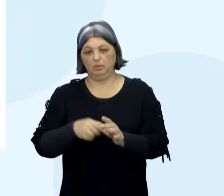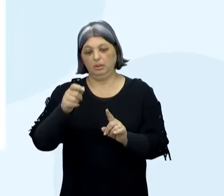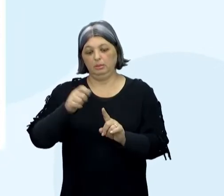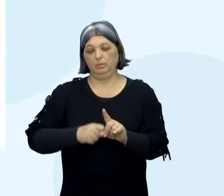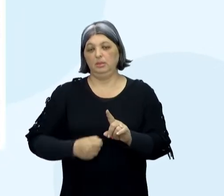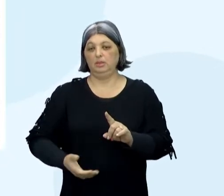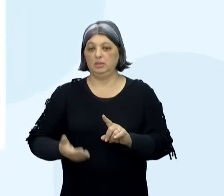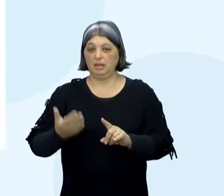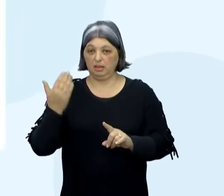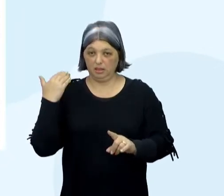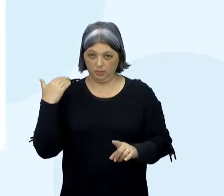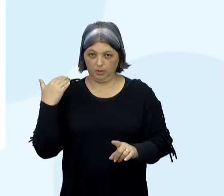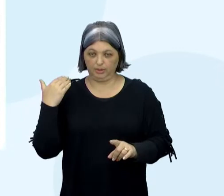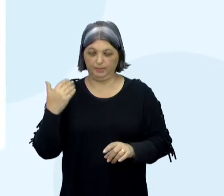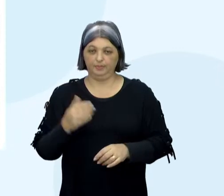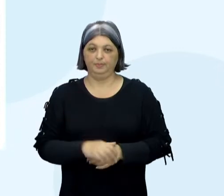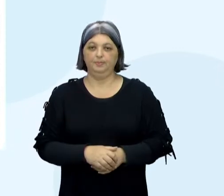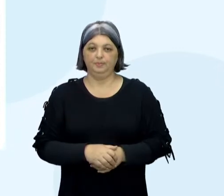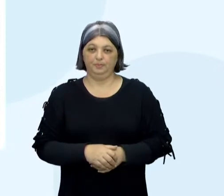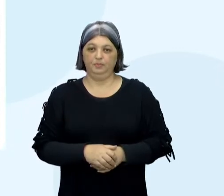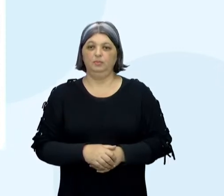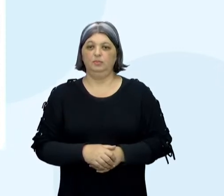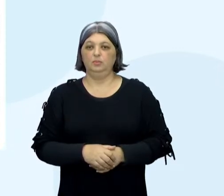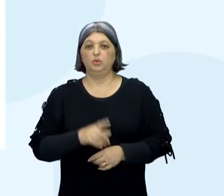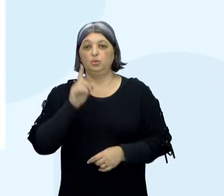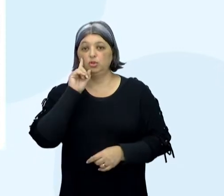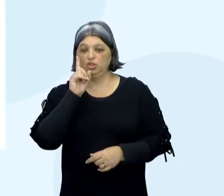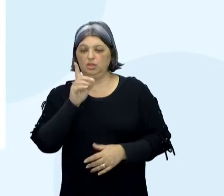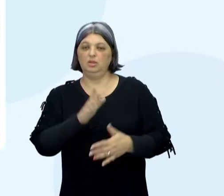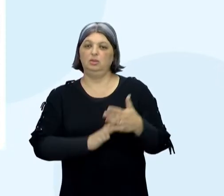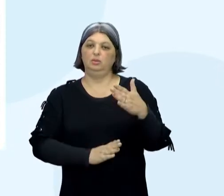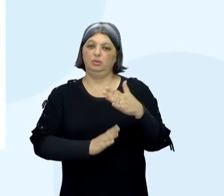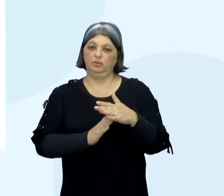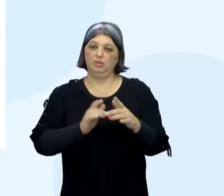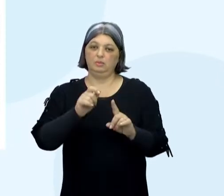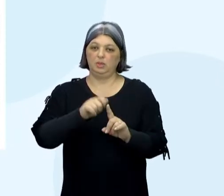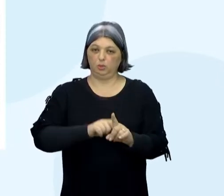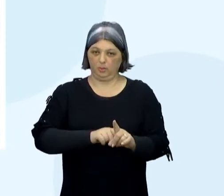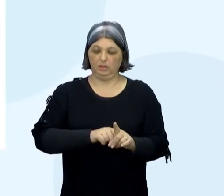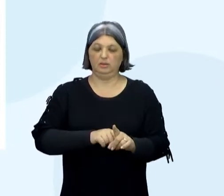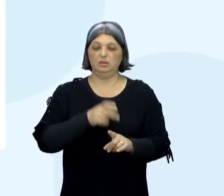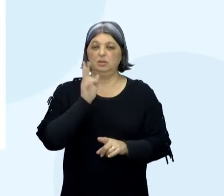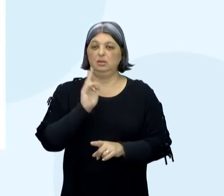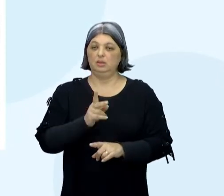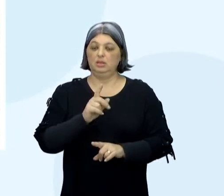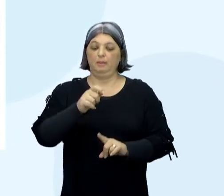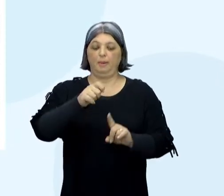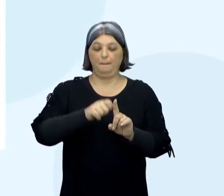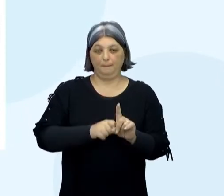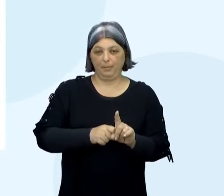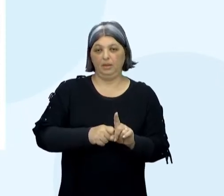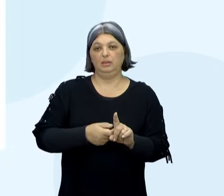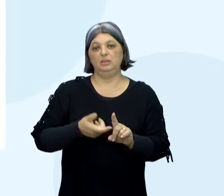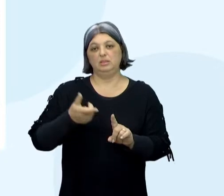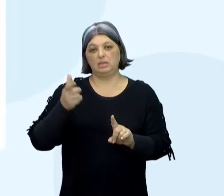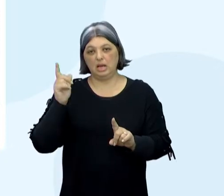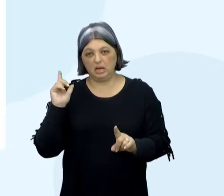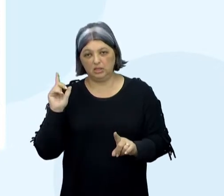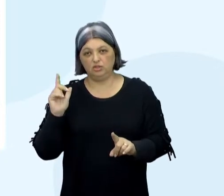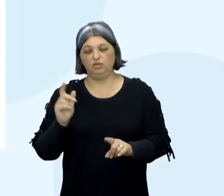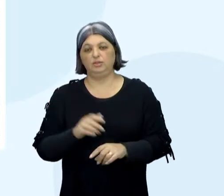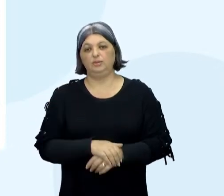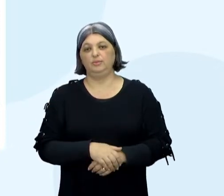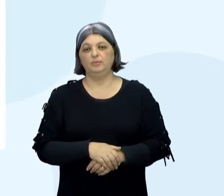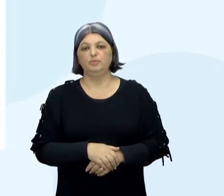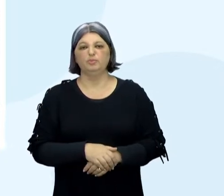anterior do valor do vencimento. A leitura de uma conta de consumo é sempre o mês anterior. E aí tá